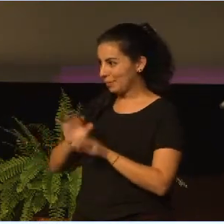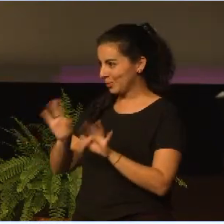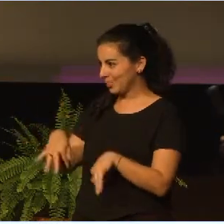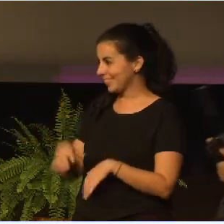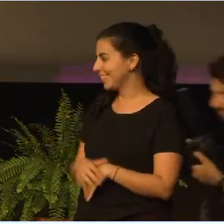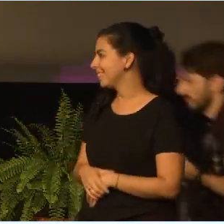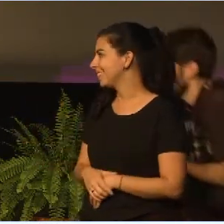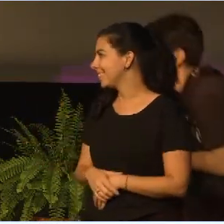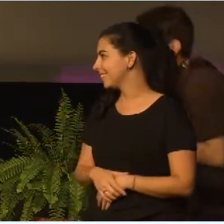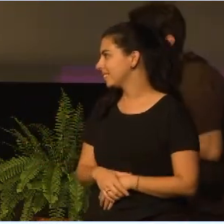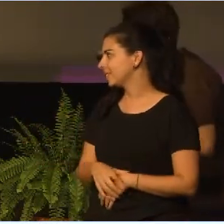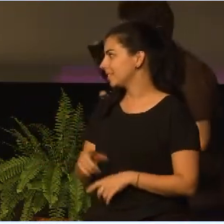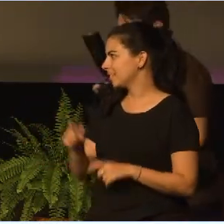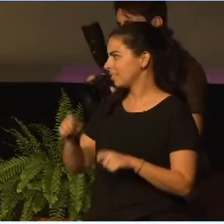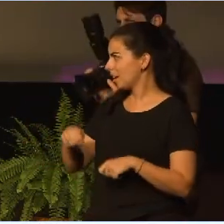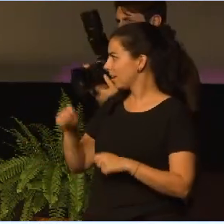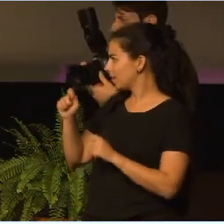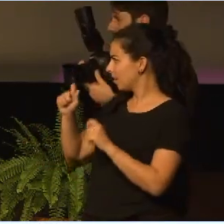caras. Consegue acender?